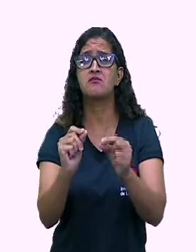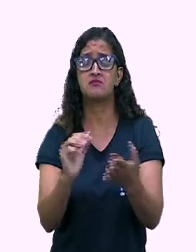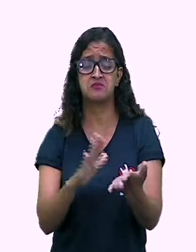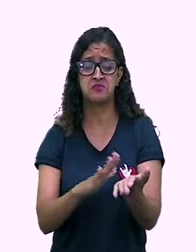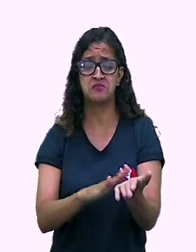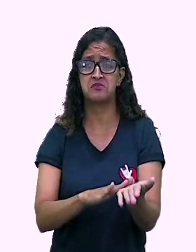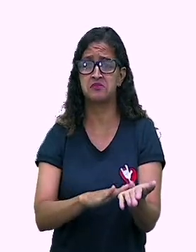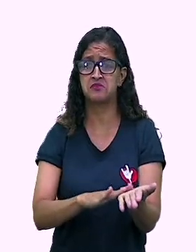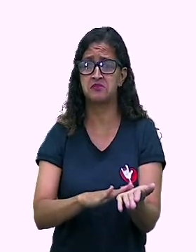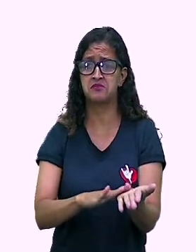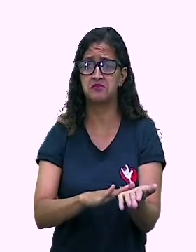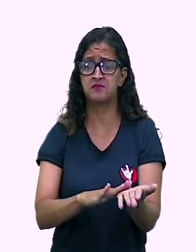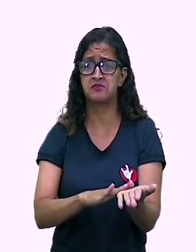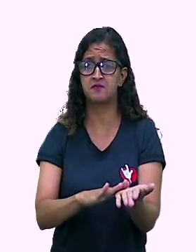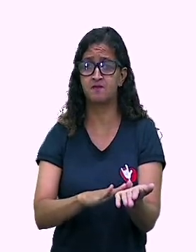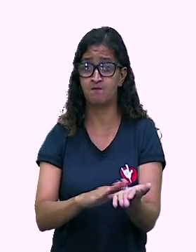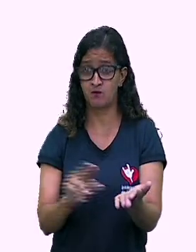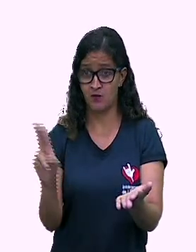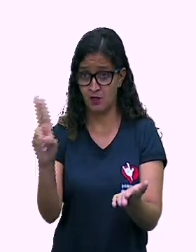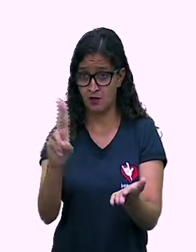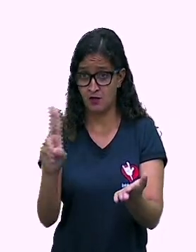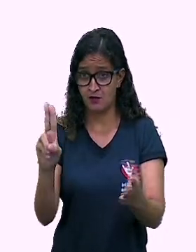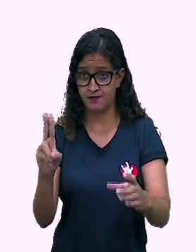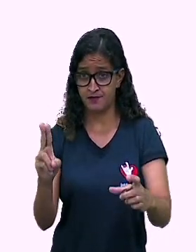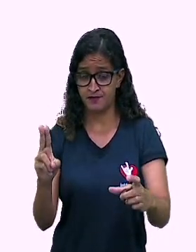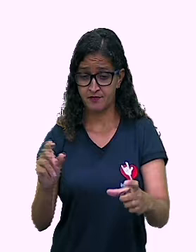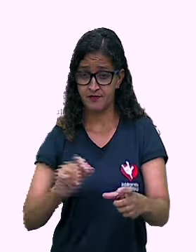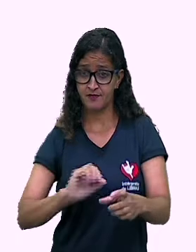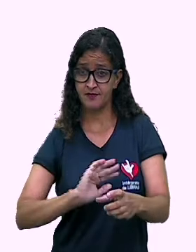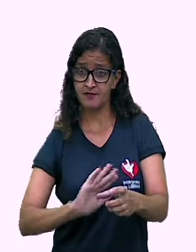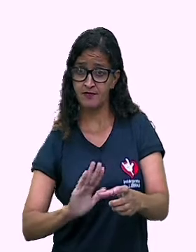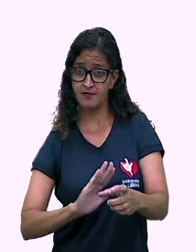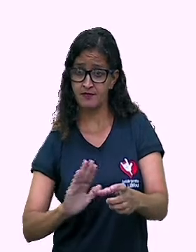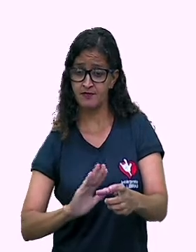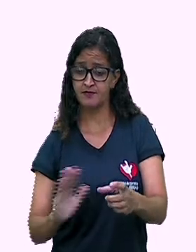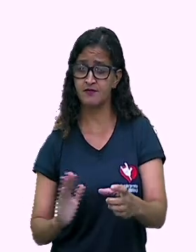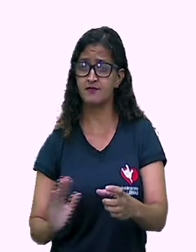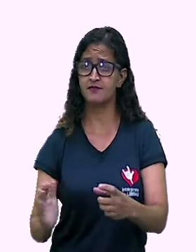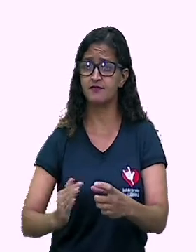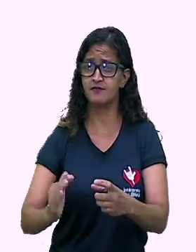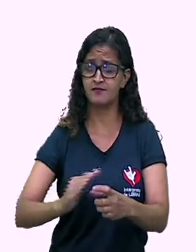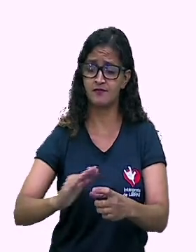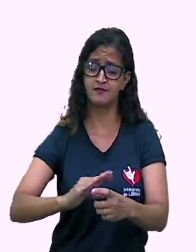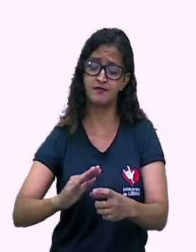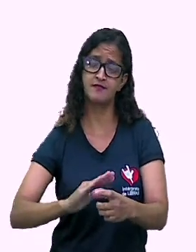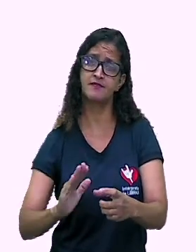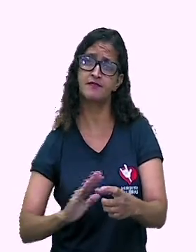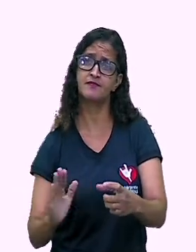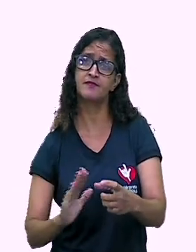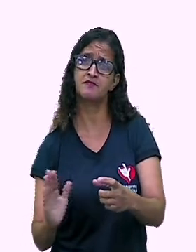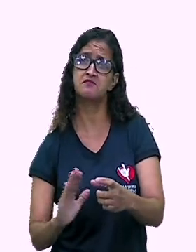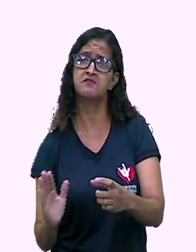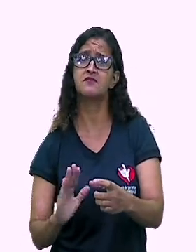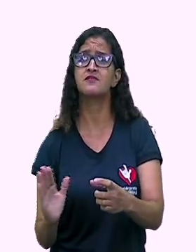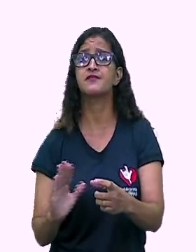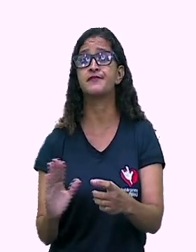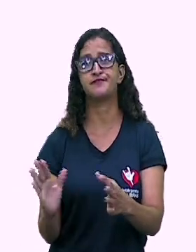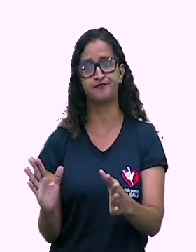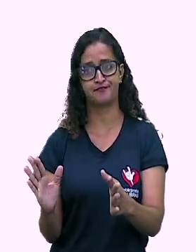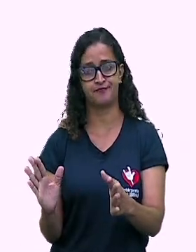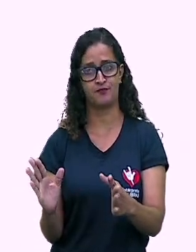com a lã de aço usado para esfregar panelas? Vamos analisar